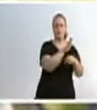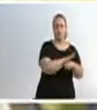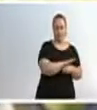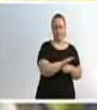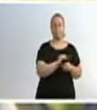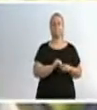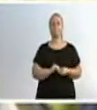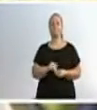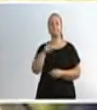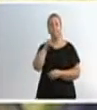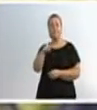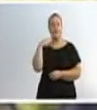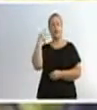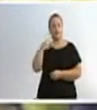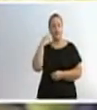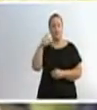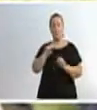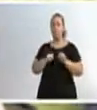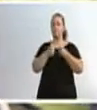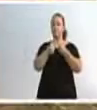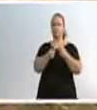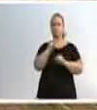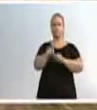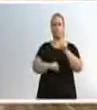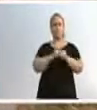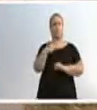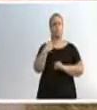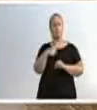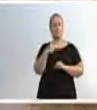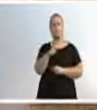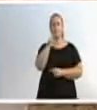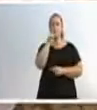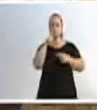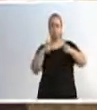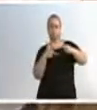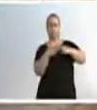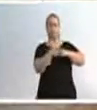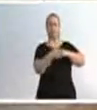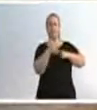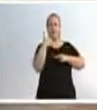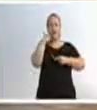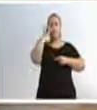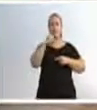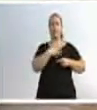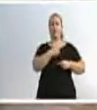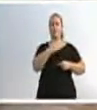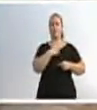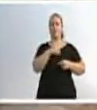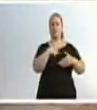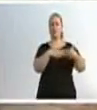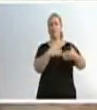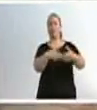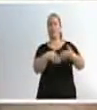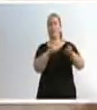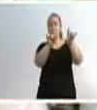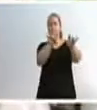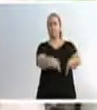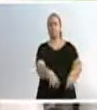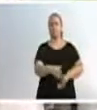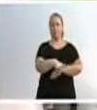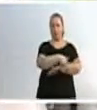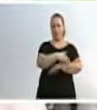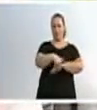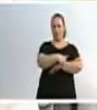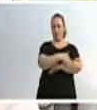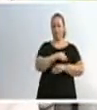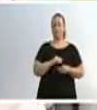ainda defende a implantação de um castramóvel na cidade, já que hoje são cerca de 5 mil animais abandonados na rua. A gente